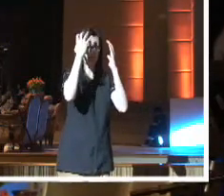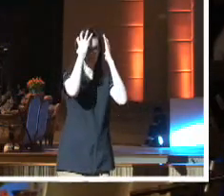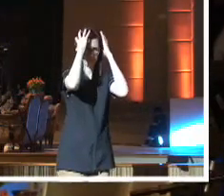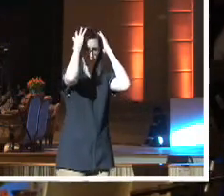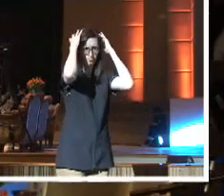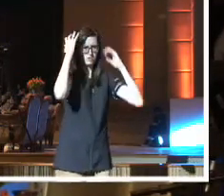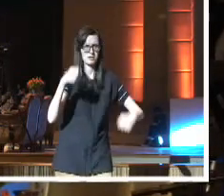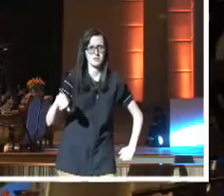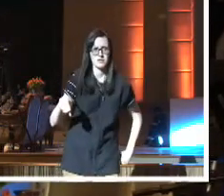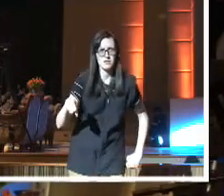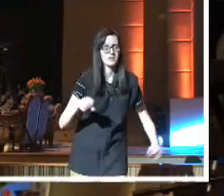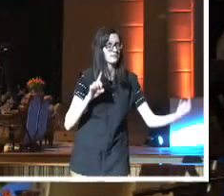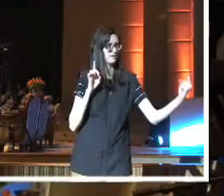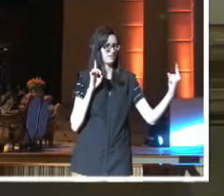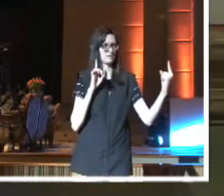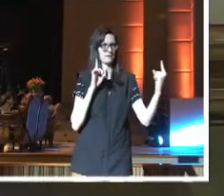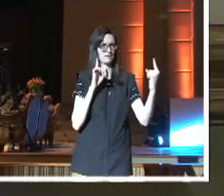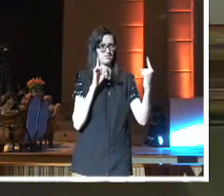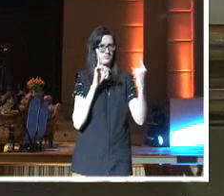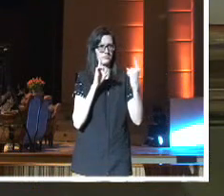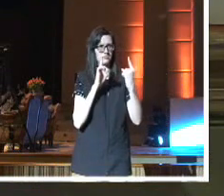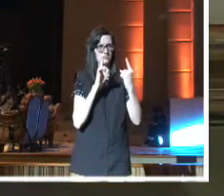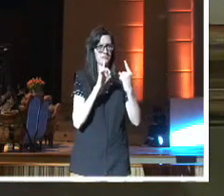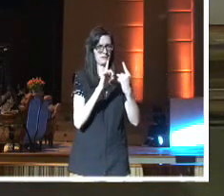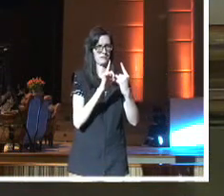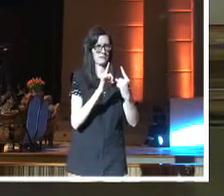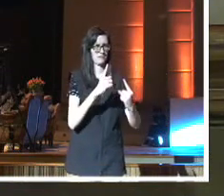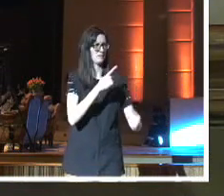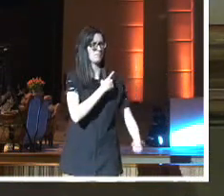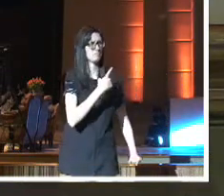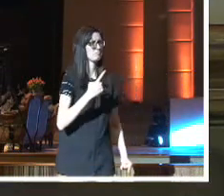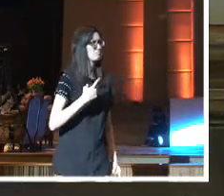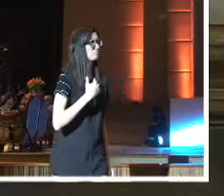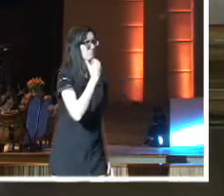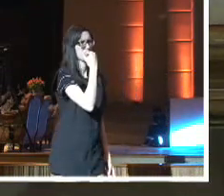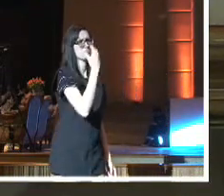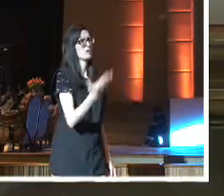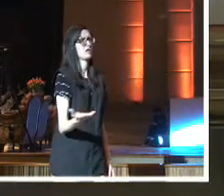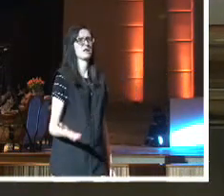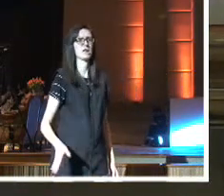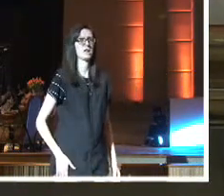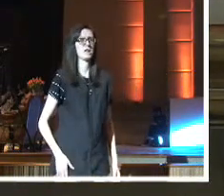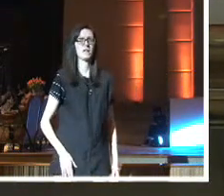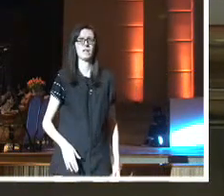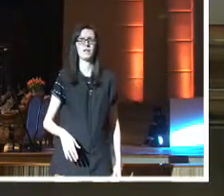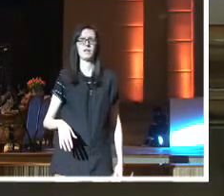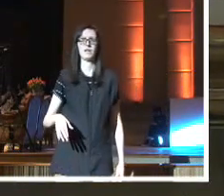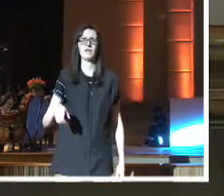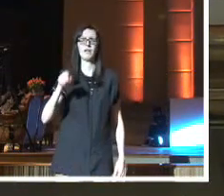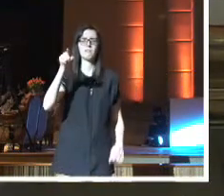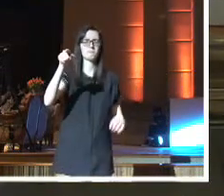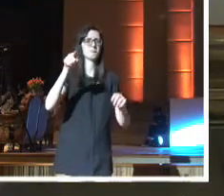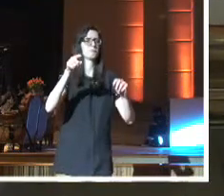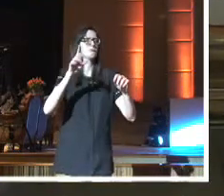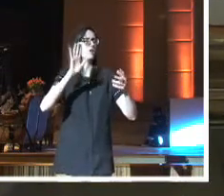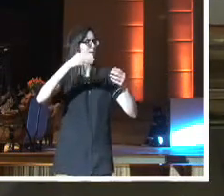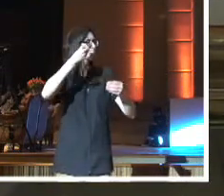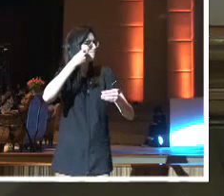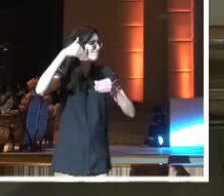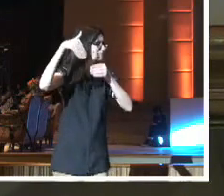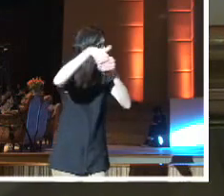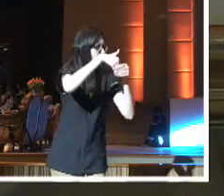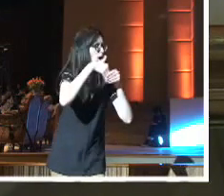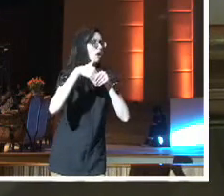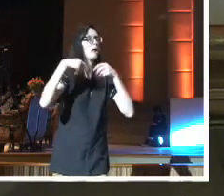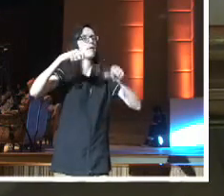idoso, disse: nós estamos brigando aqui 2 dias seguidos. E eu percebi que o artigo 25 é o mais importante. Se a gente quer essa